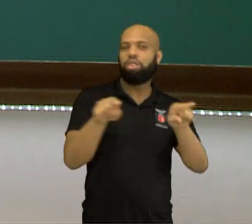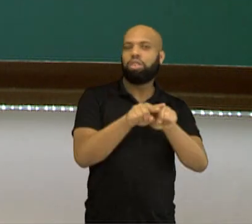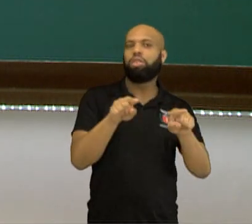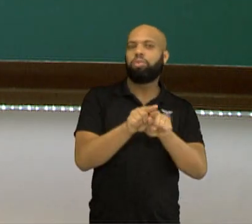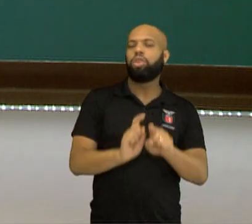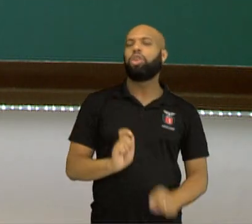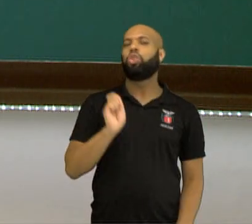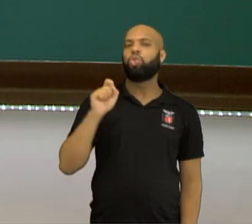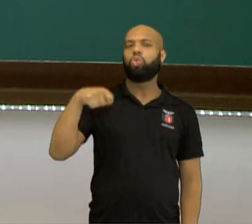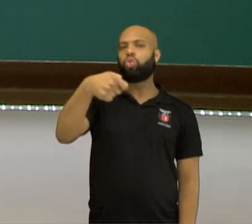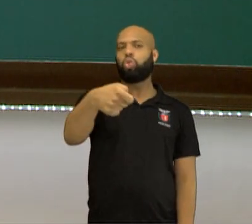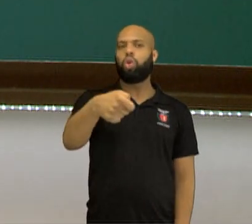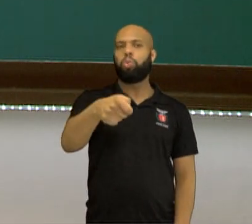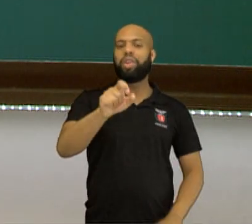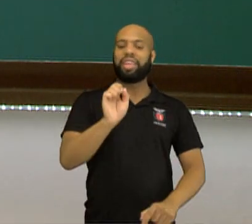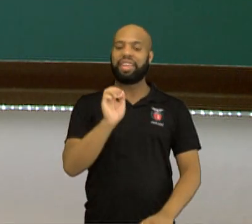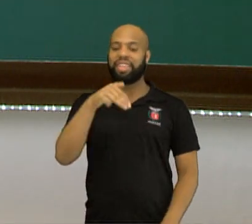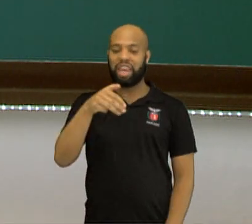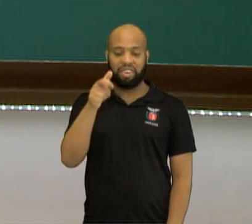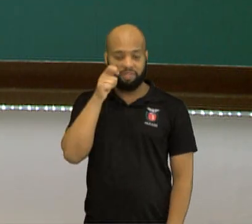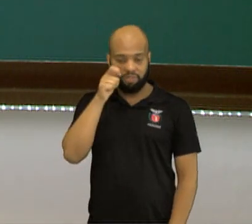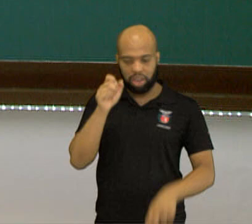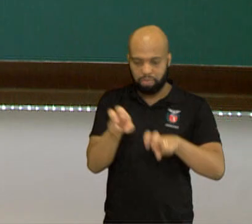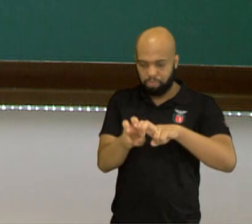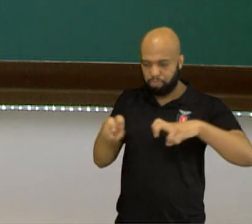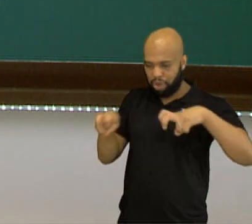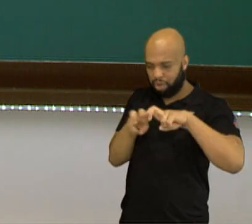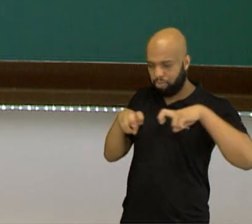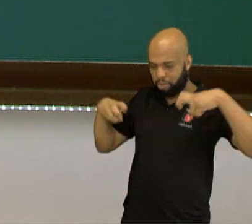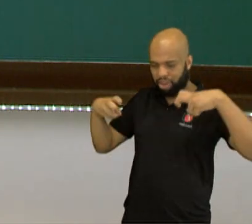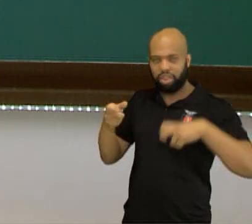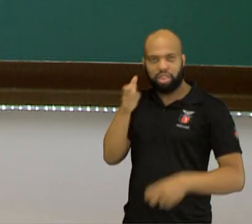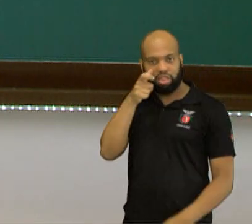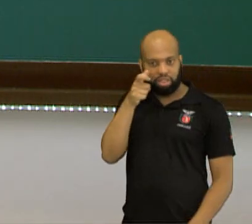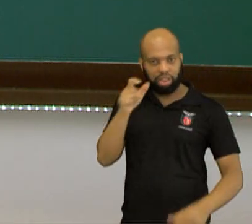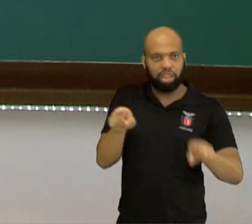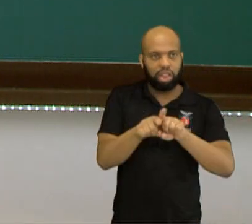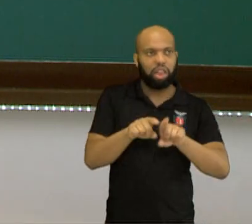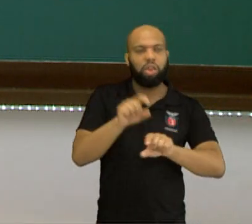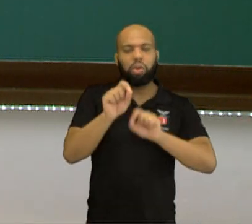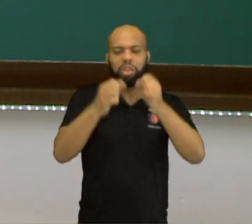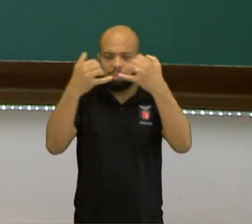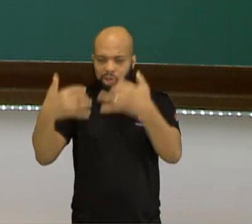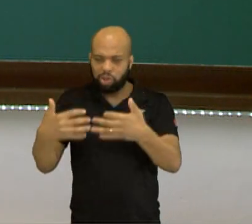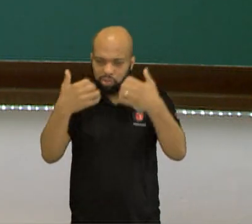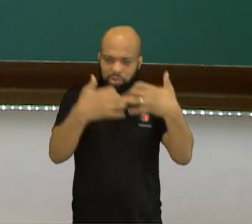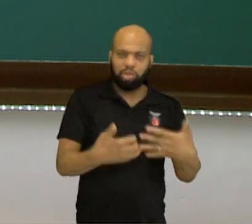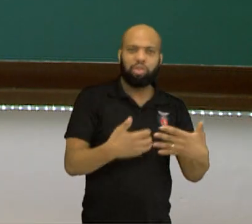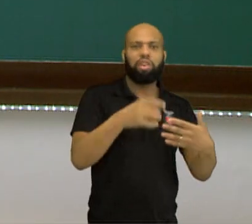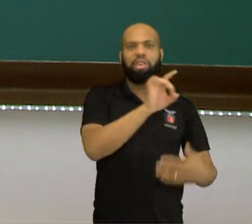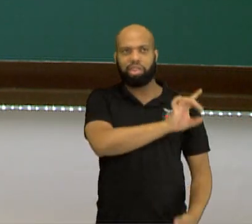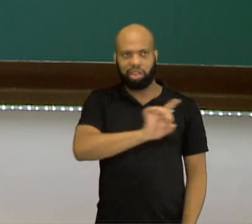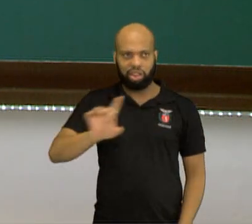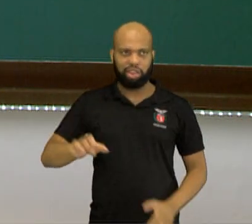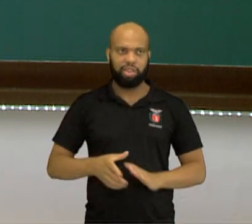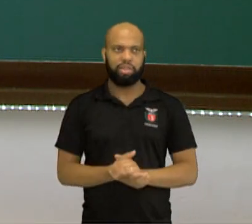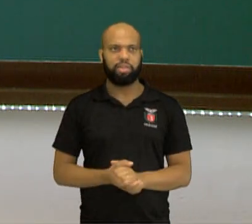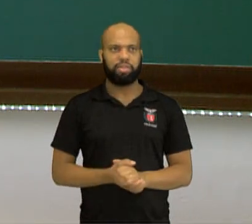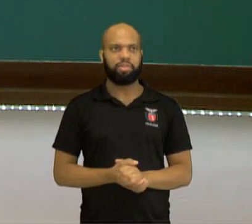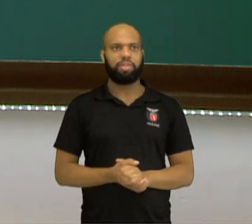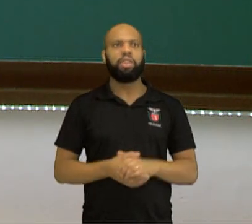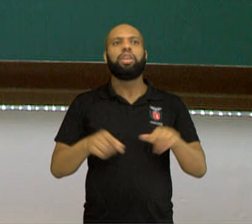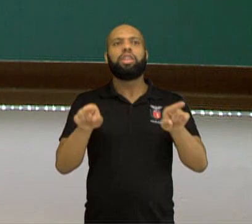também sobre a plateia, sobre o espectador, o que é o espectador.